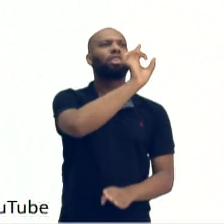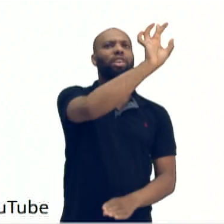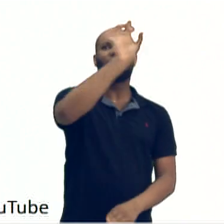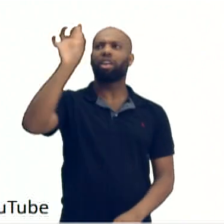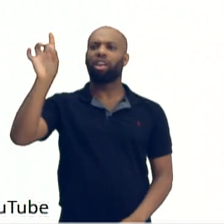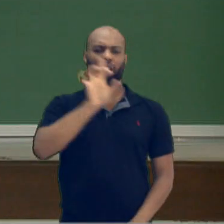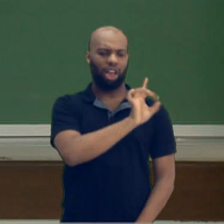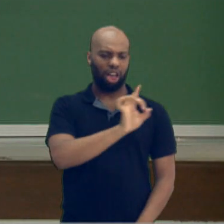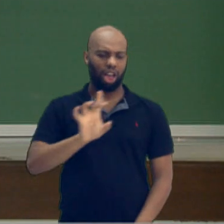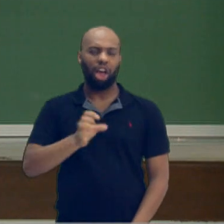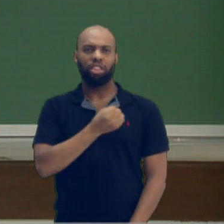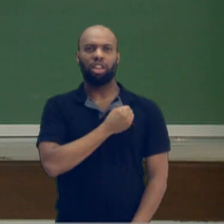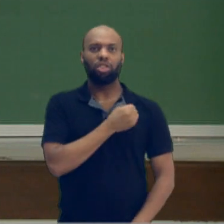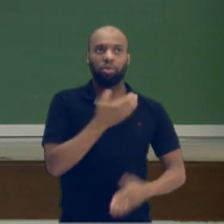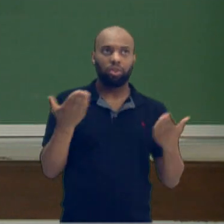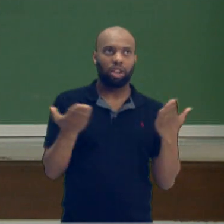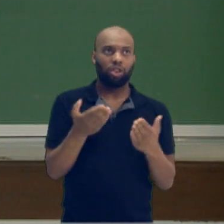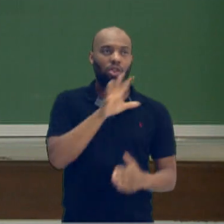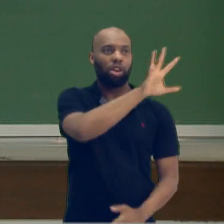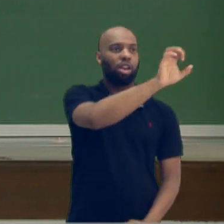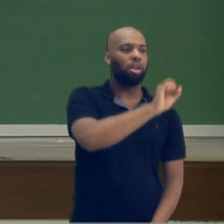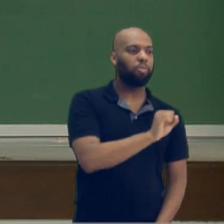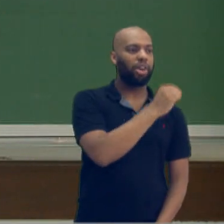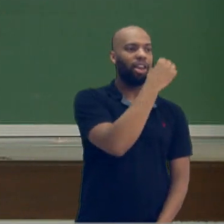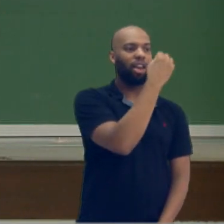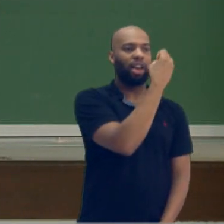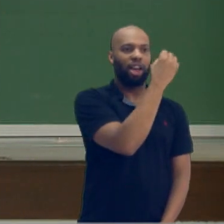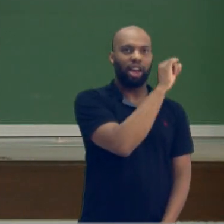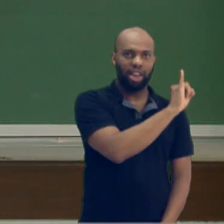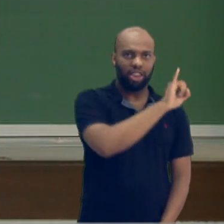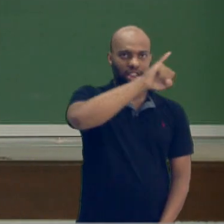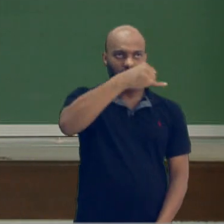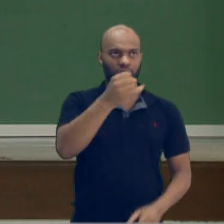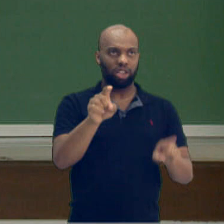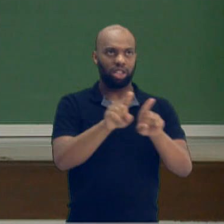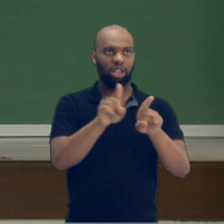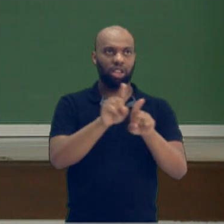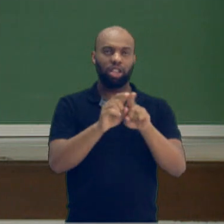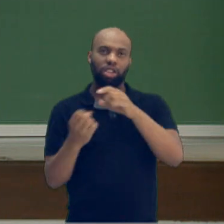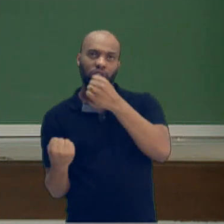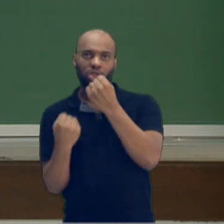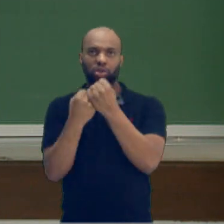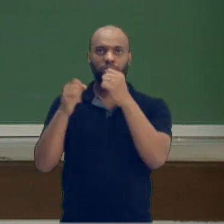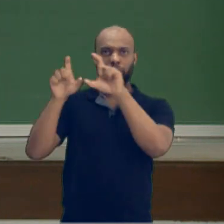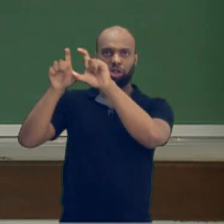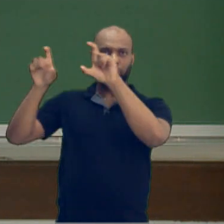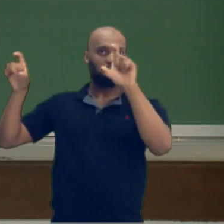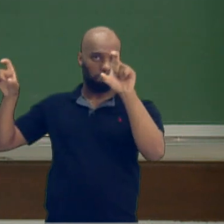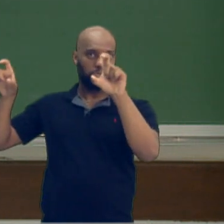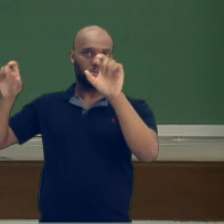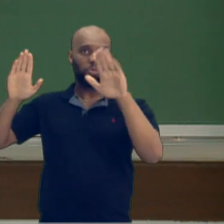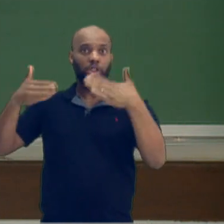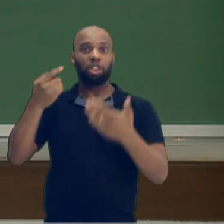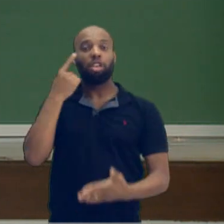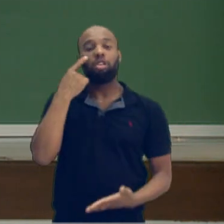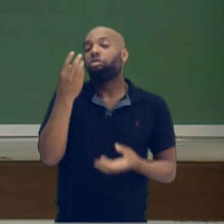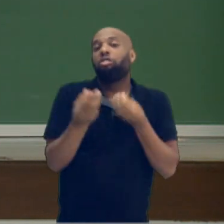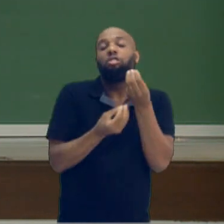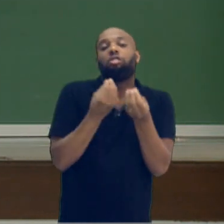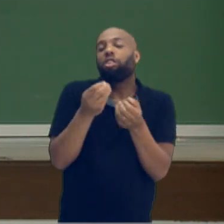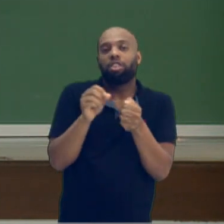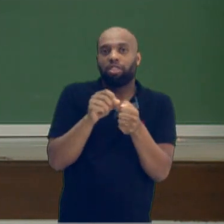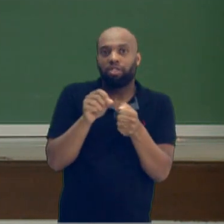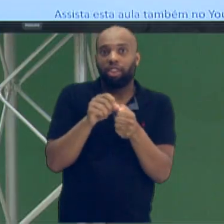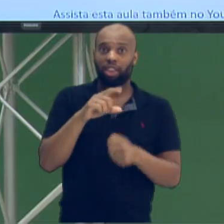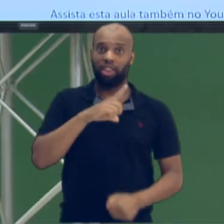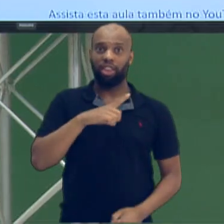aqui agora, a gente vai pegar o valor do I e do J e substituir na nossa equação, tá? Então, vamos ver como é que a gente faz isso,